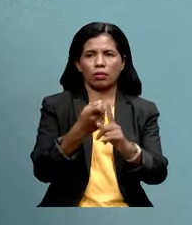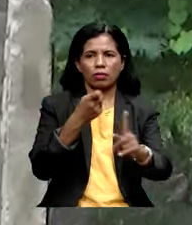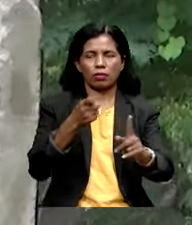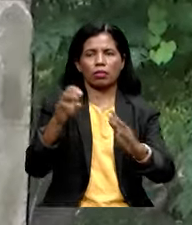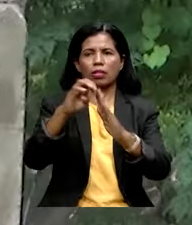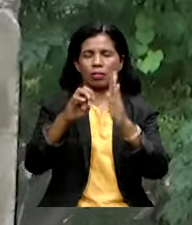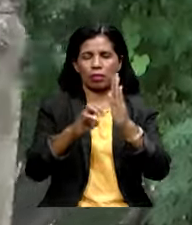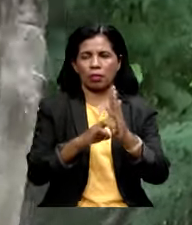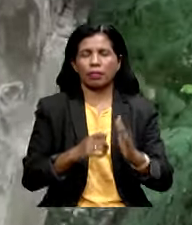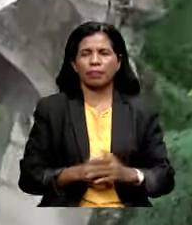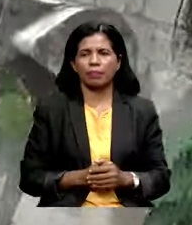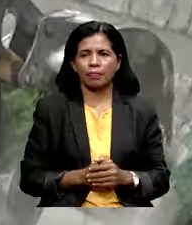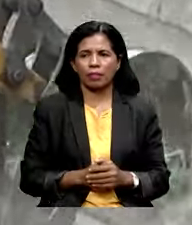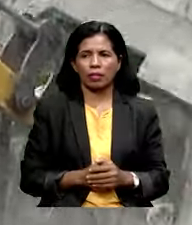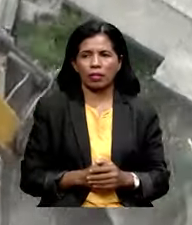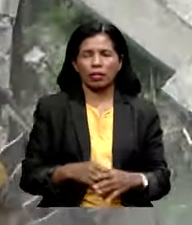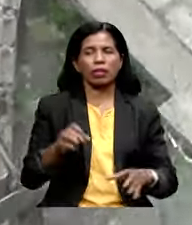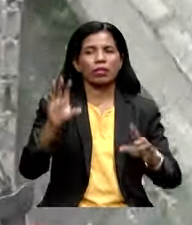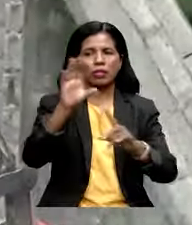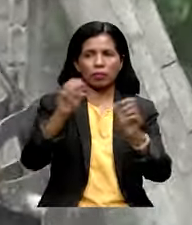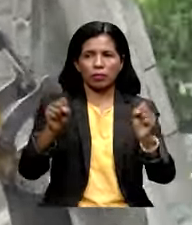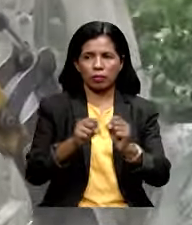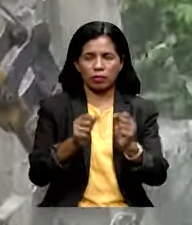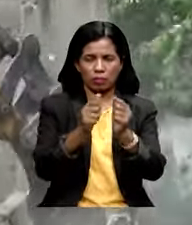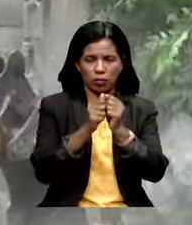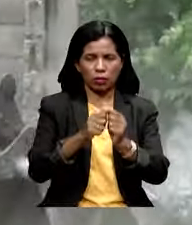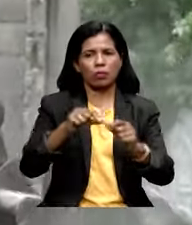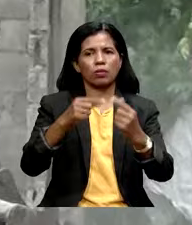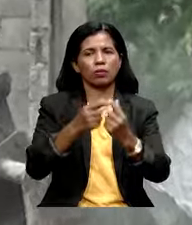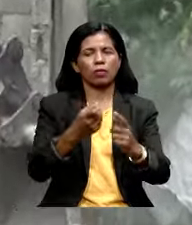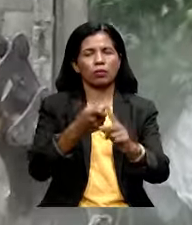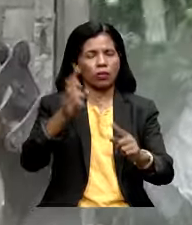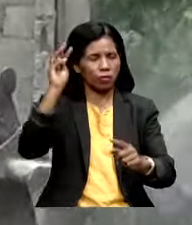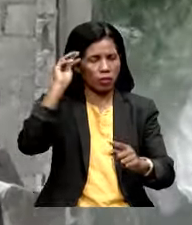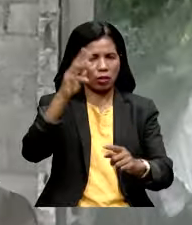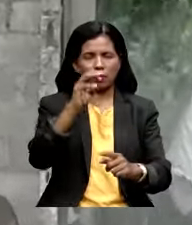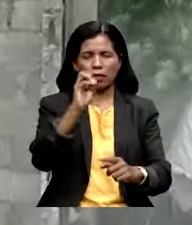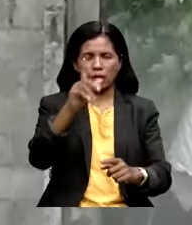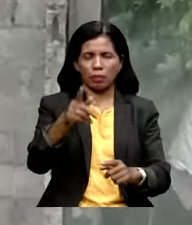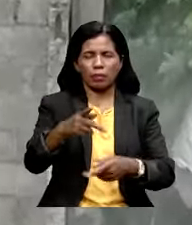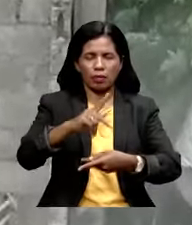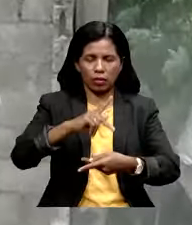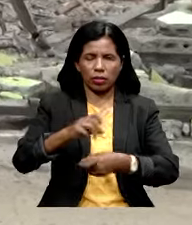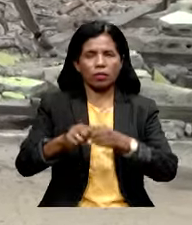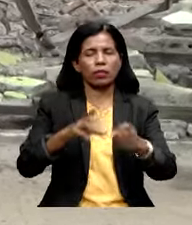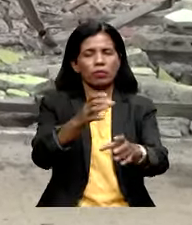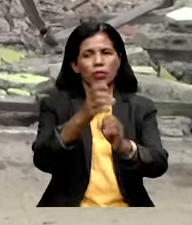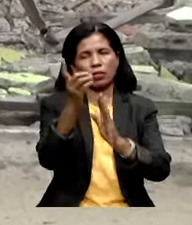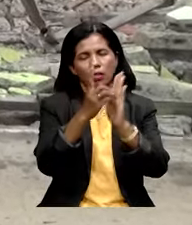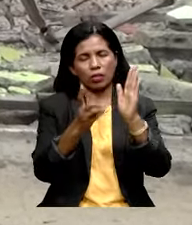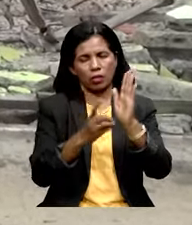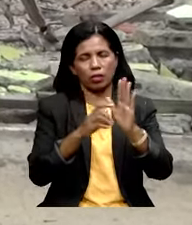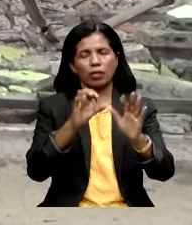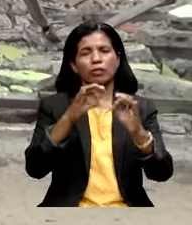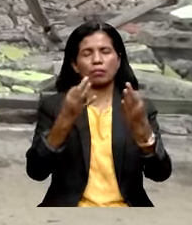estado. Antes, nem autoridade local, Hamuto com a equipa Rússia e Ministério Obras Públicas, Proteção Civil, Fotiona Darus, uma canha